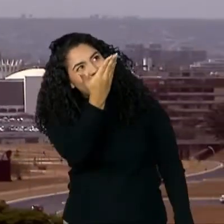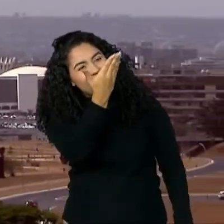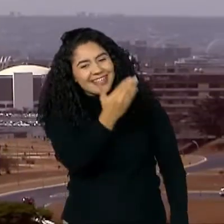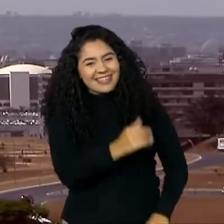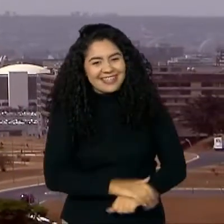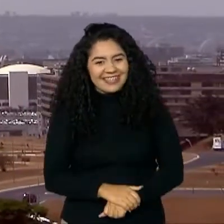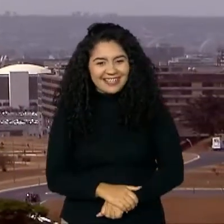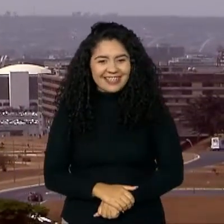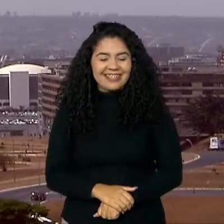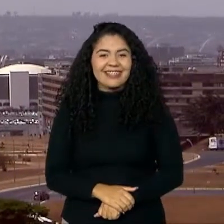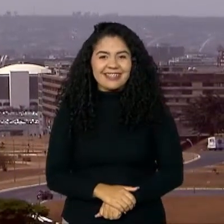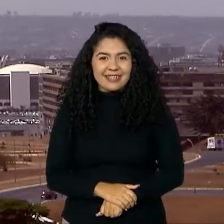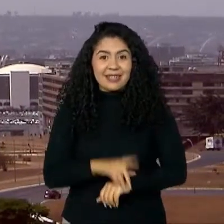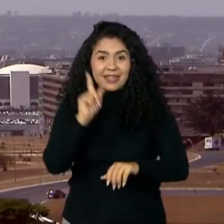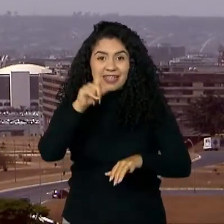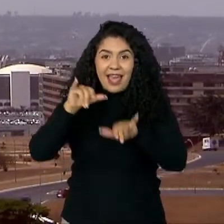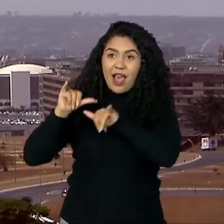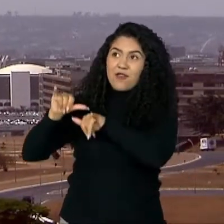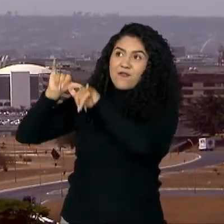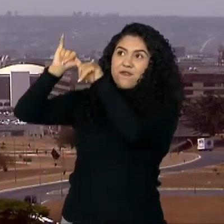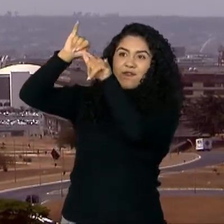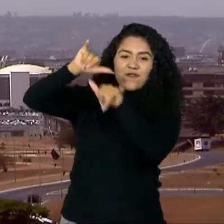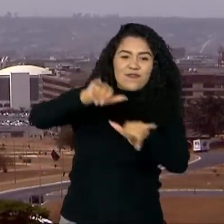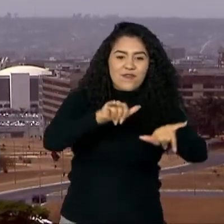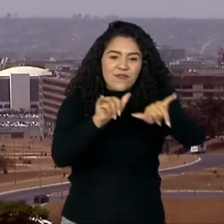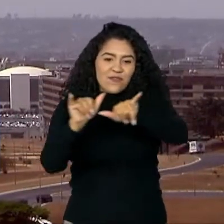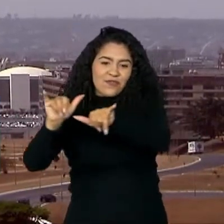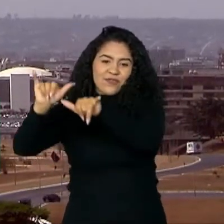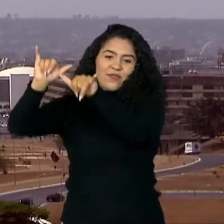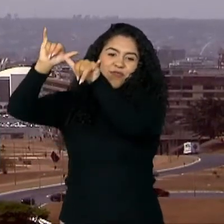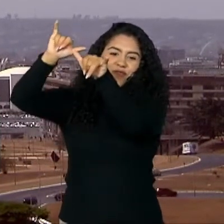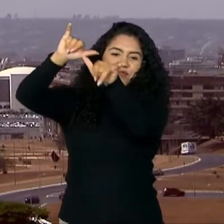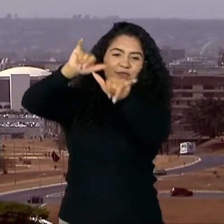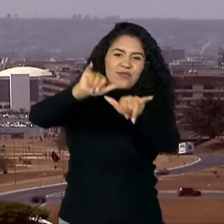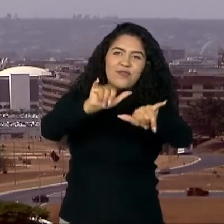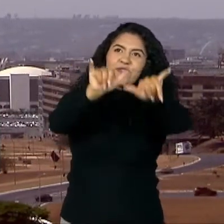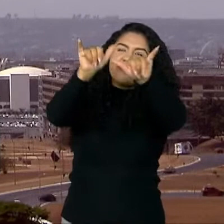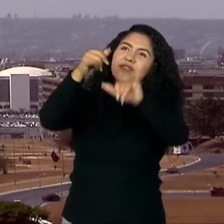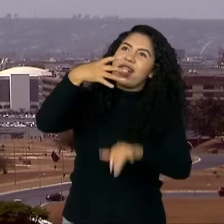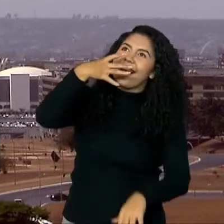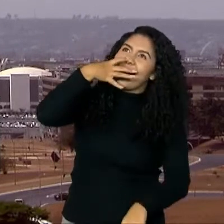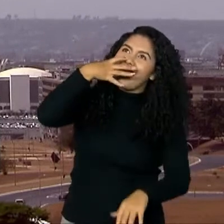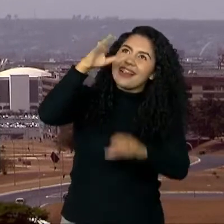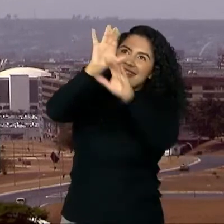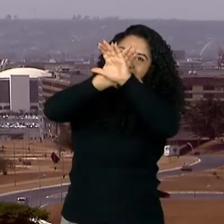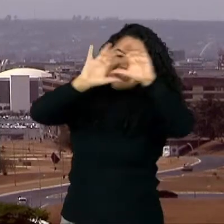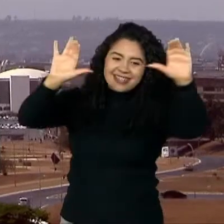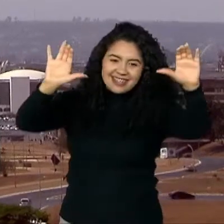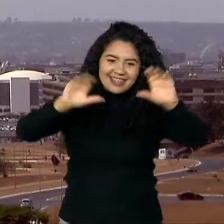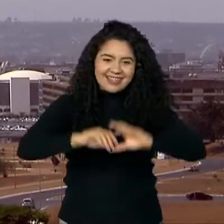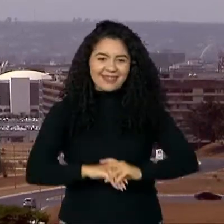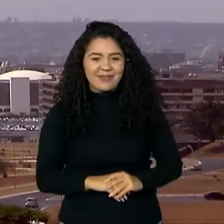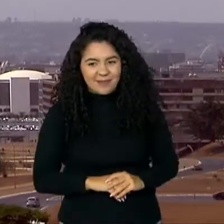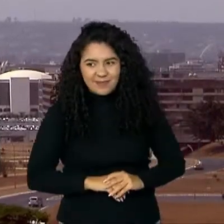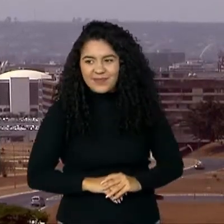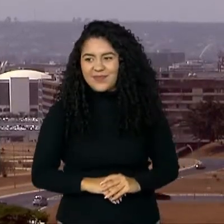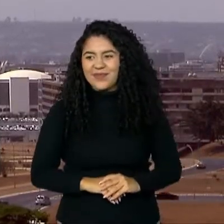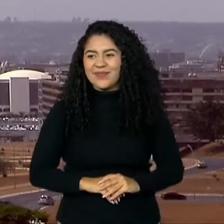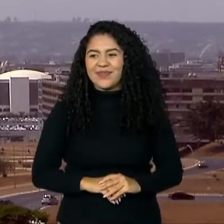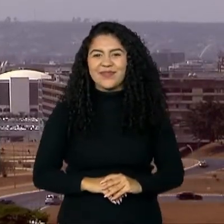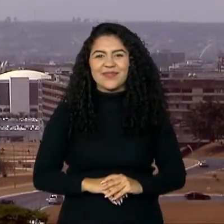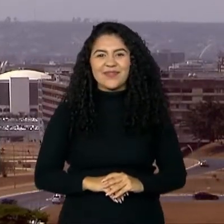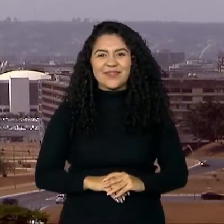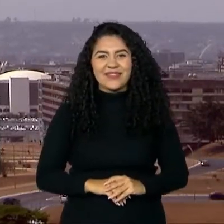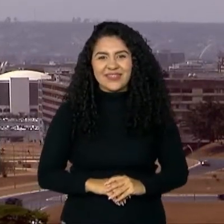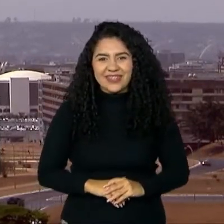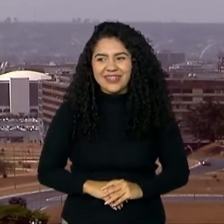amada Esquadrilha da Fumaça, o Esquadrão de Demonstração Aérea da Força Aérea Brasileira. Enquanto a gente ajusta as imagens aí, a gente vai